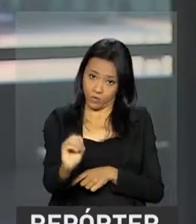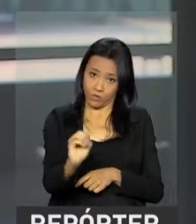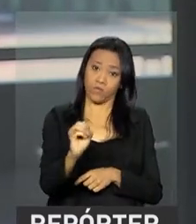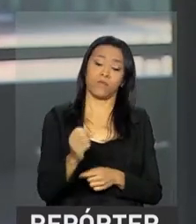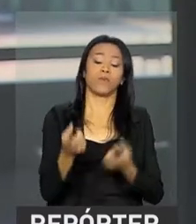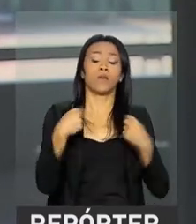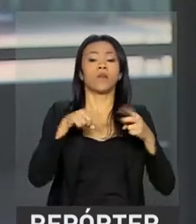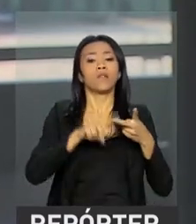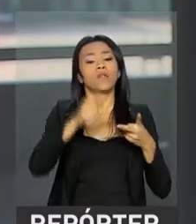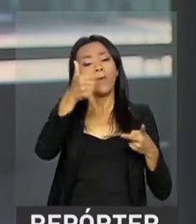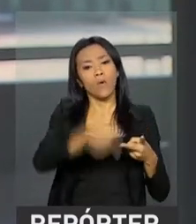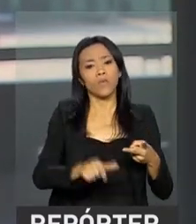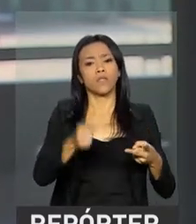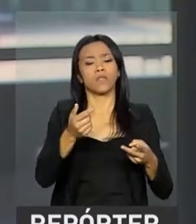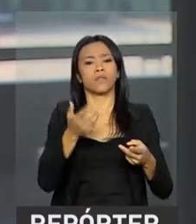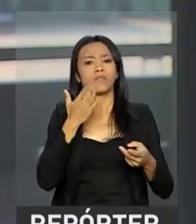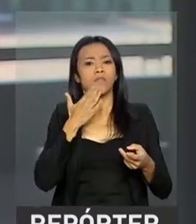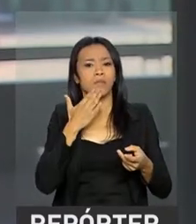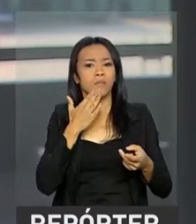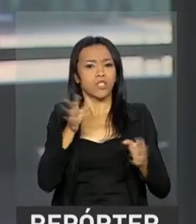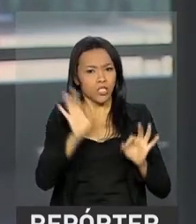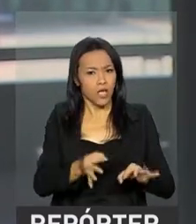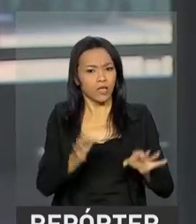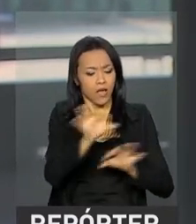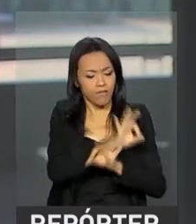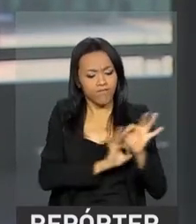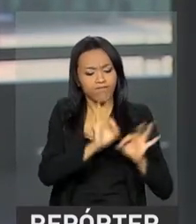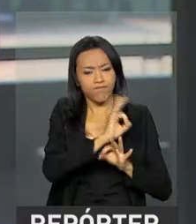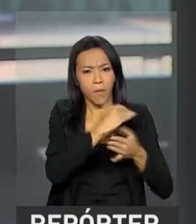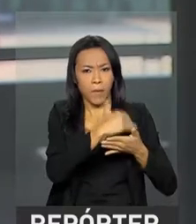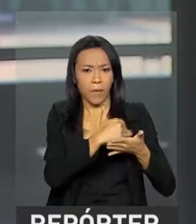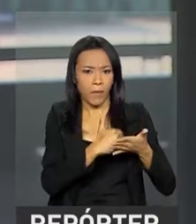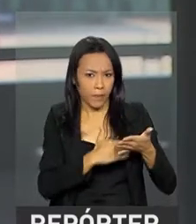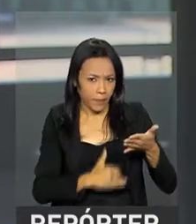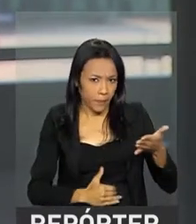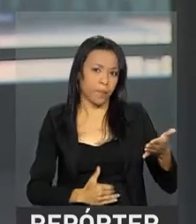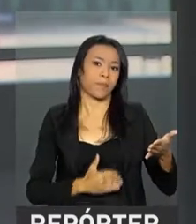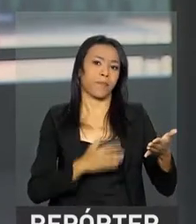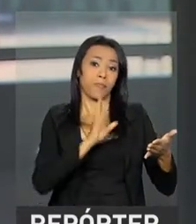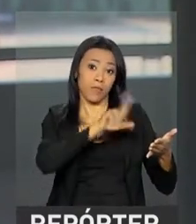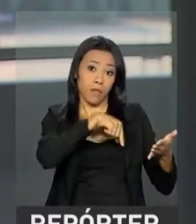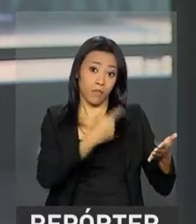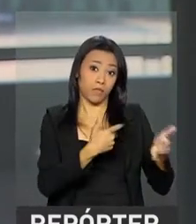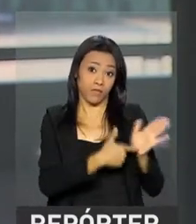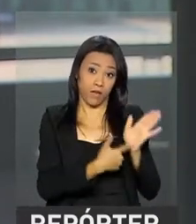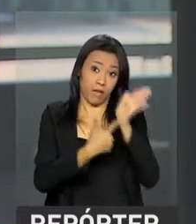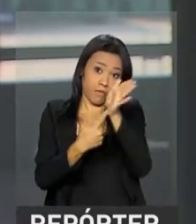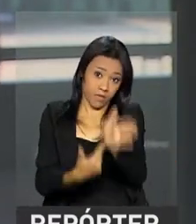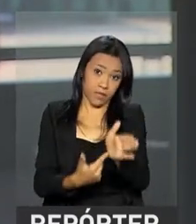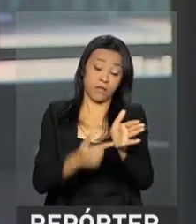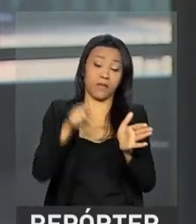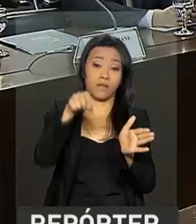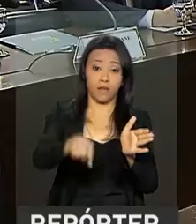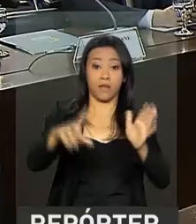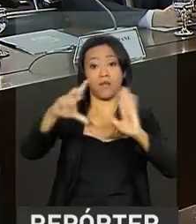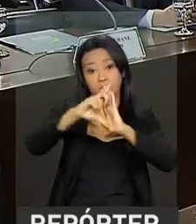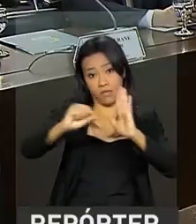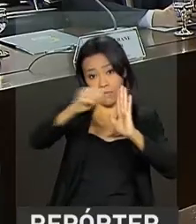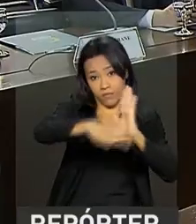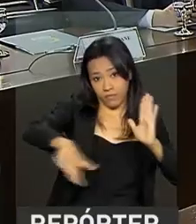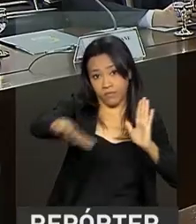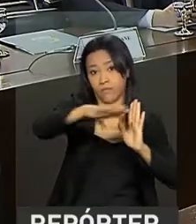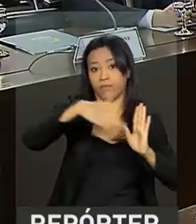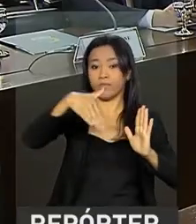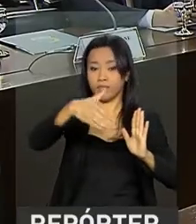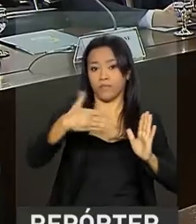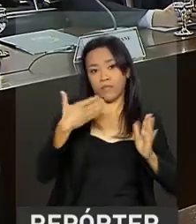uma reformulação está em andamento e nós devemos apresentar em breve à Casa Civil e a esse Conselho também. O Conselhão, como